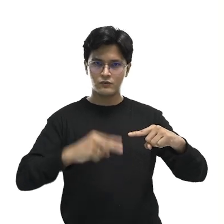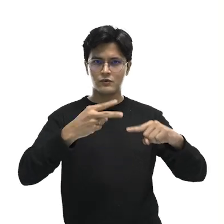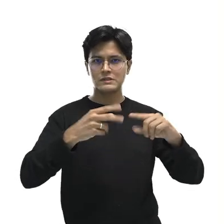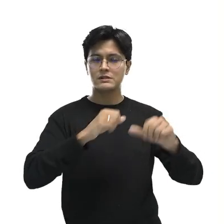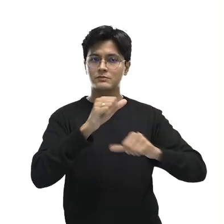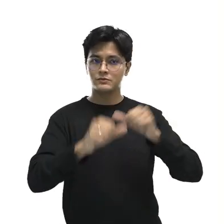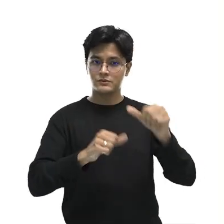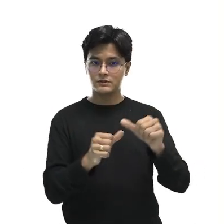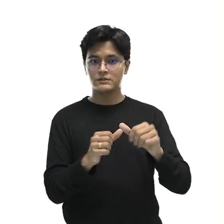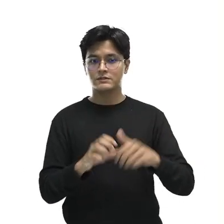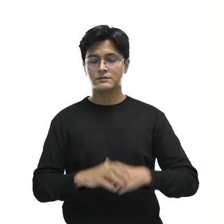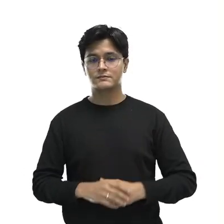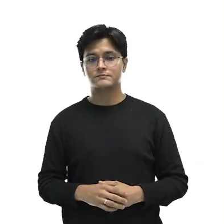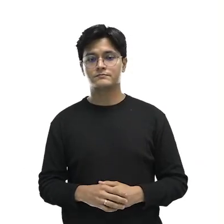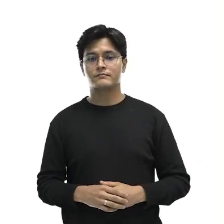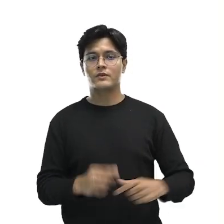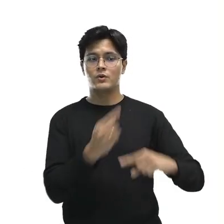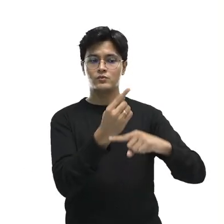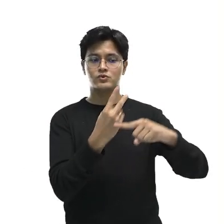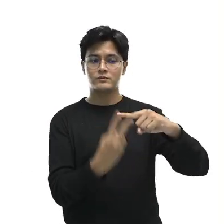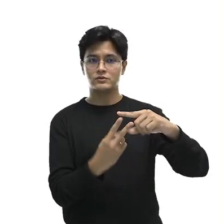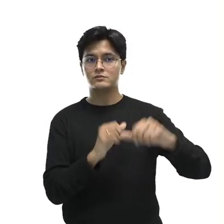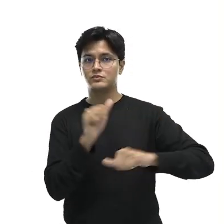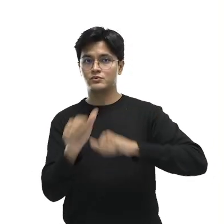o inverso é 2 sobre 1.